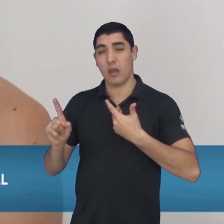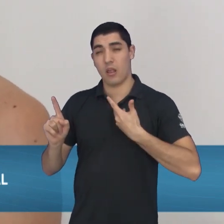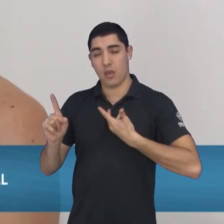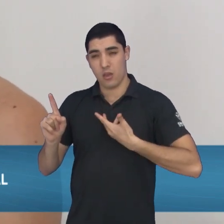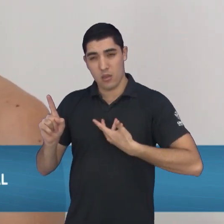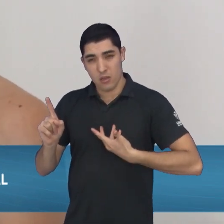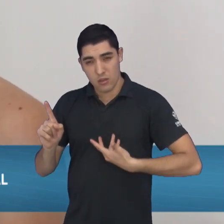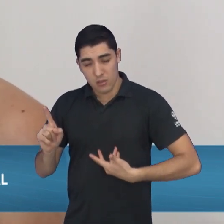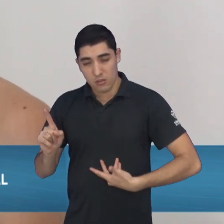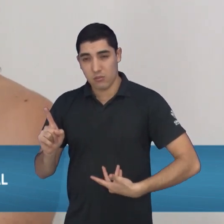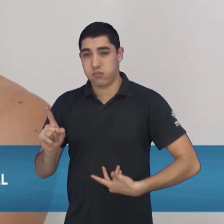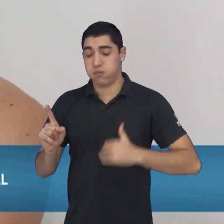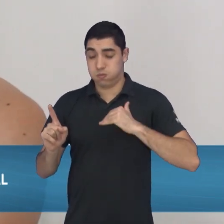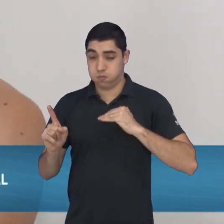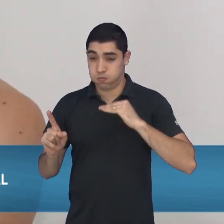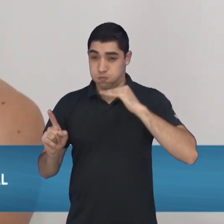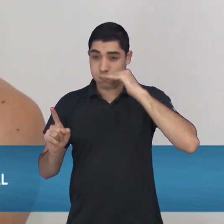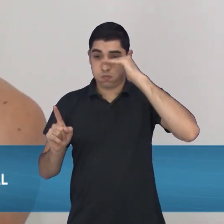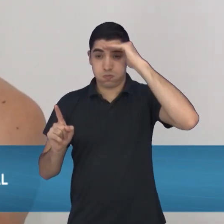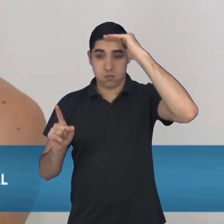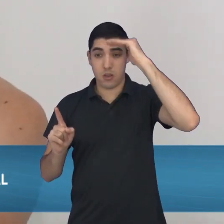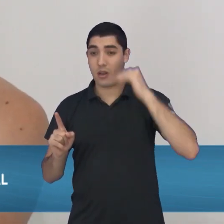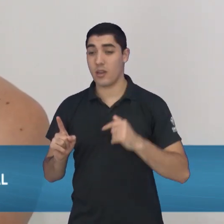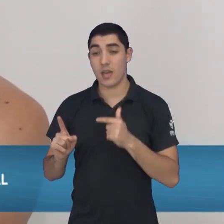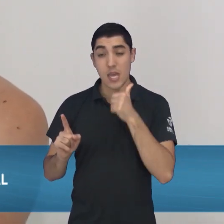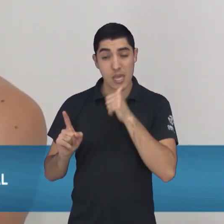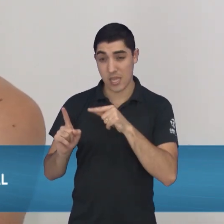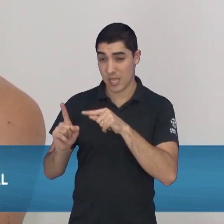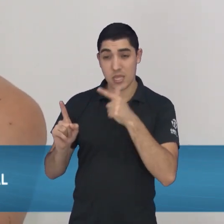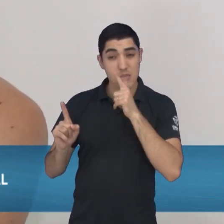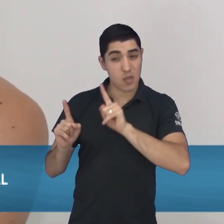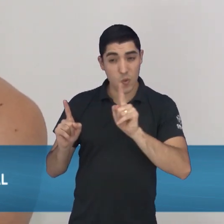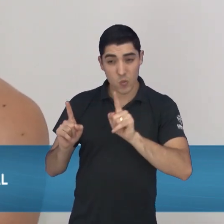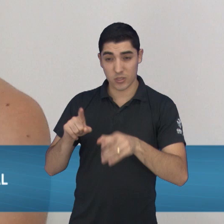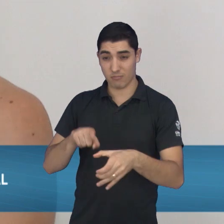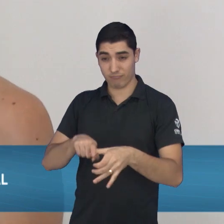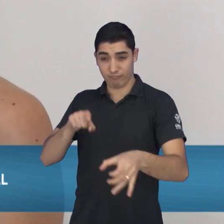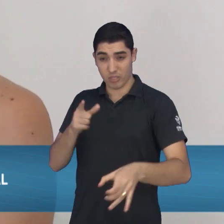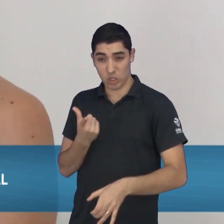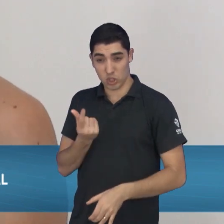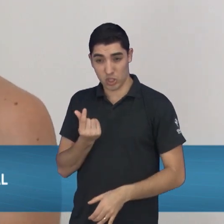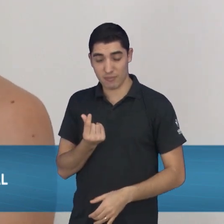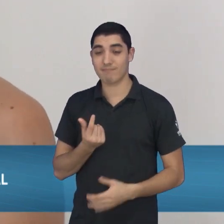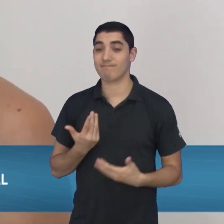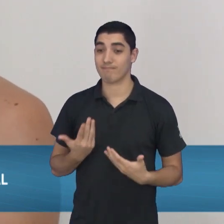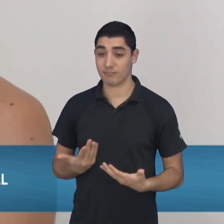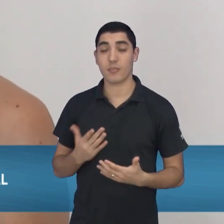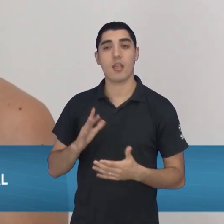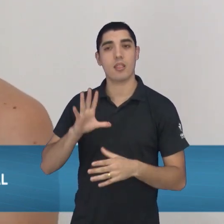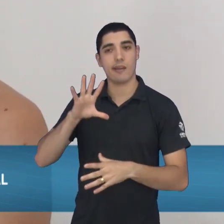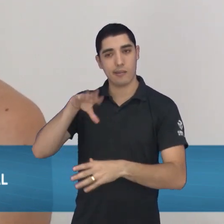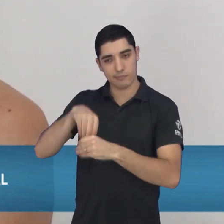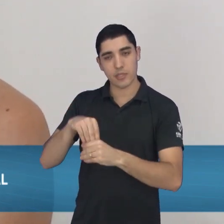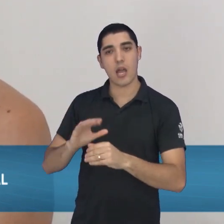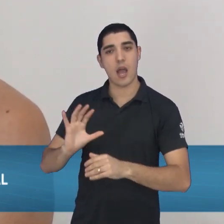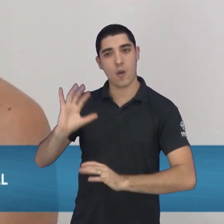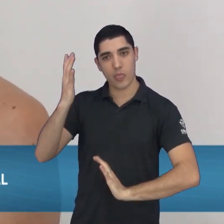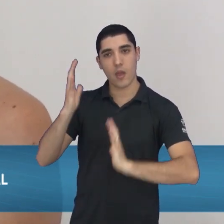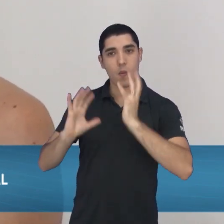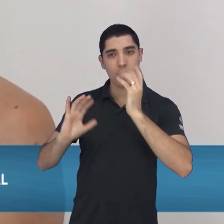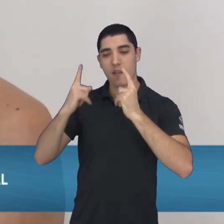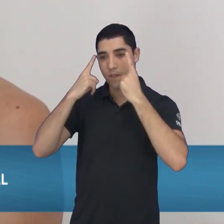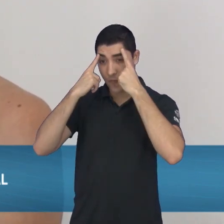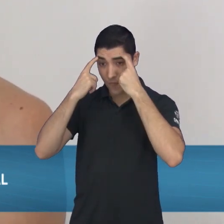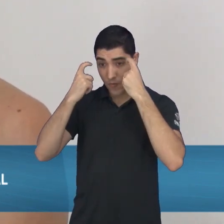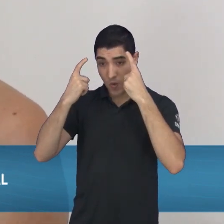estafada, né? E ela não consegue trabalhar para ter ainda uma independência financeira, a gente vê ciclos de violência permanecendo e